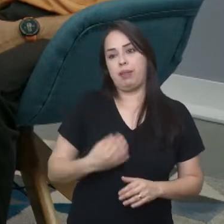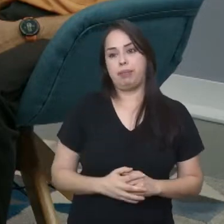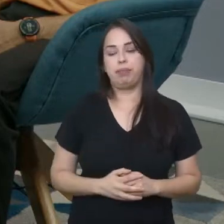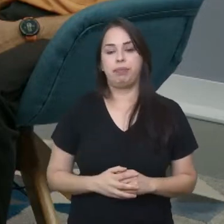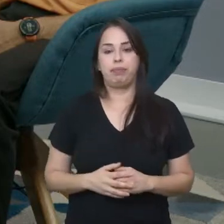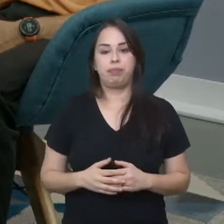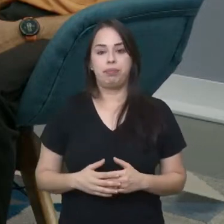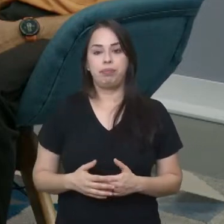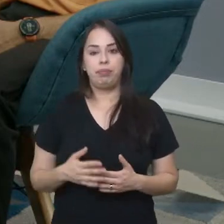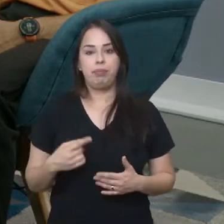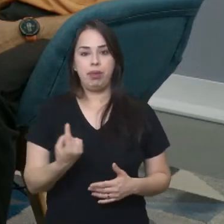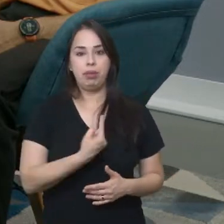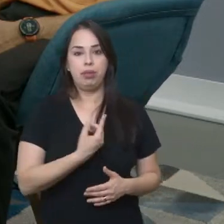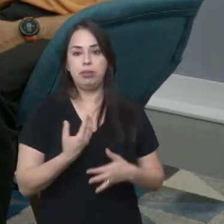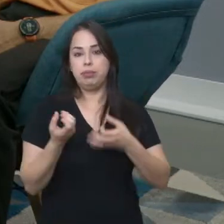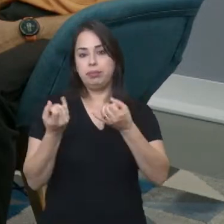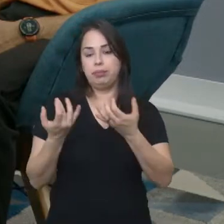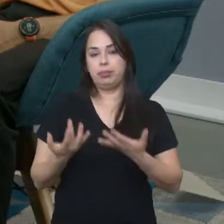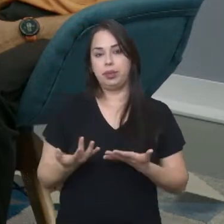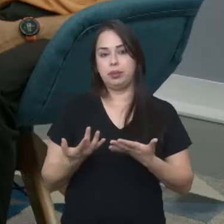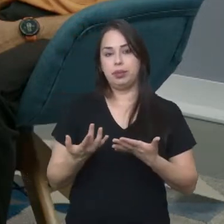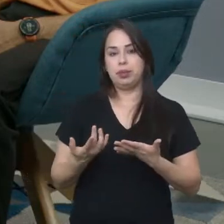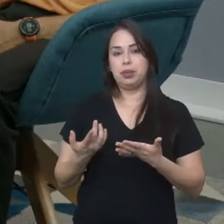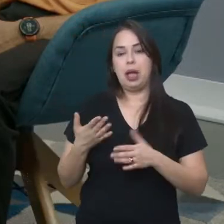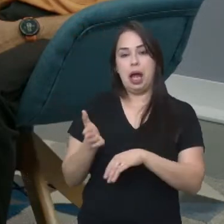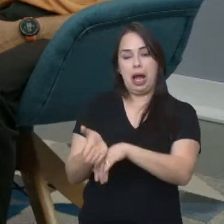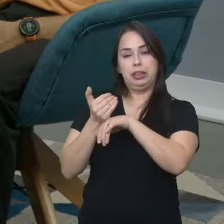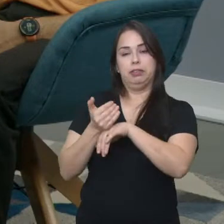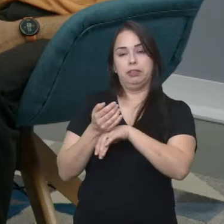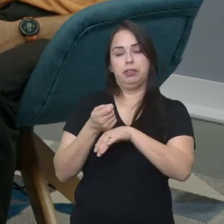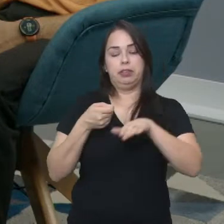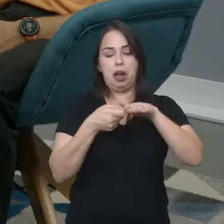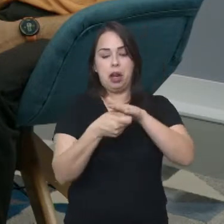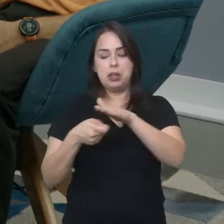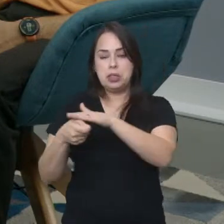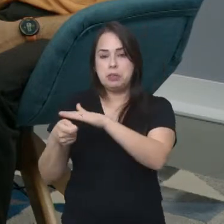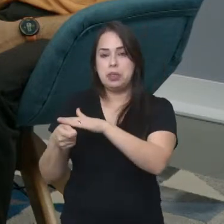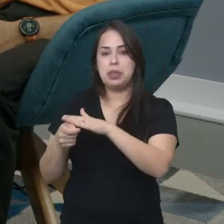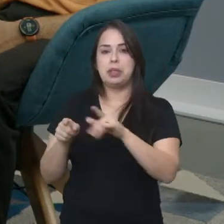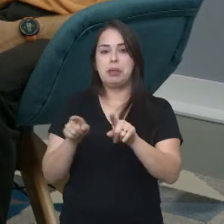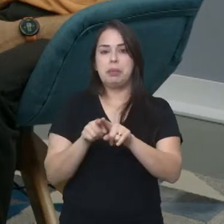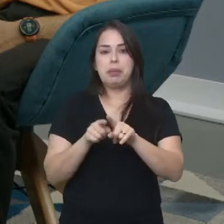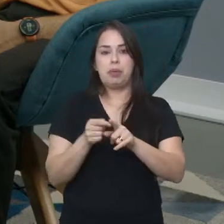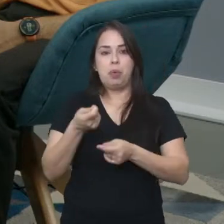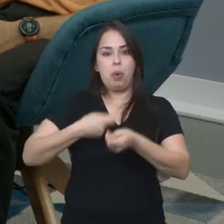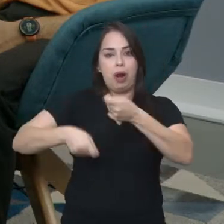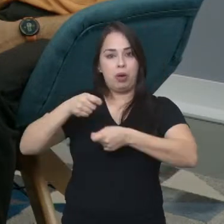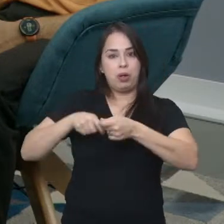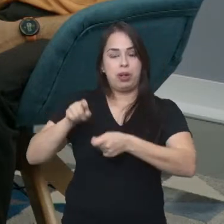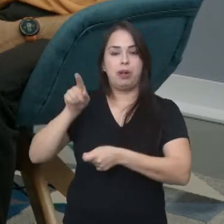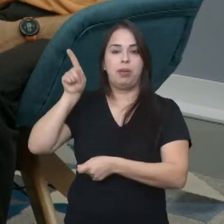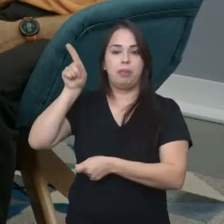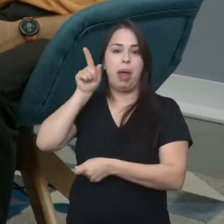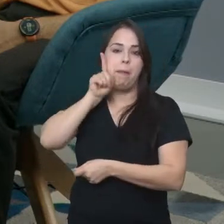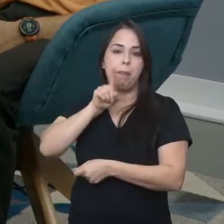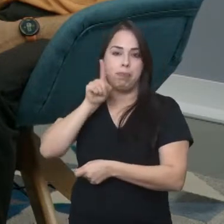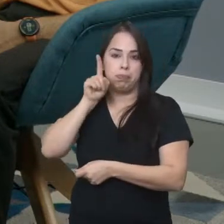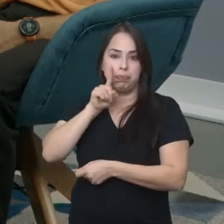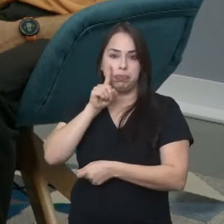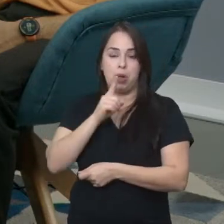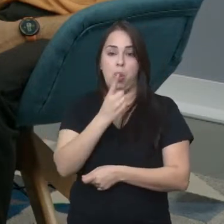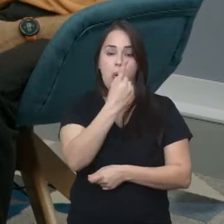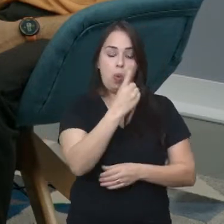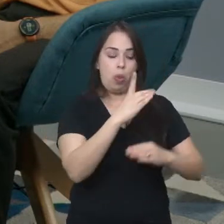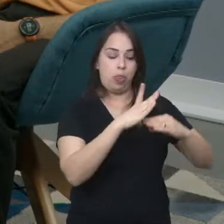estava falando um pouquinho sobre investimentos, políticas públicas. De acordo com o economista americano James Heckman, né, a cada